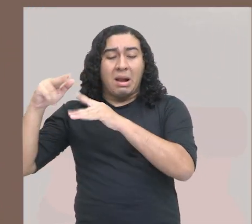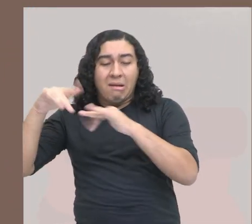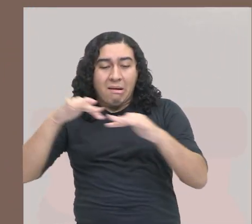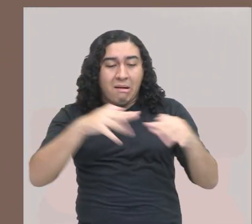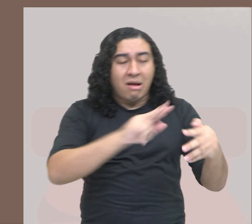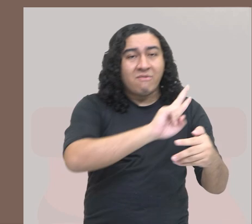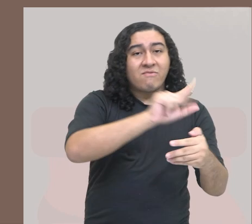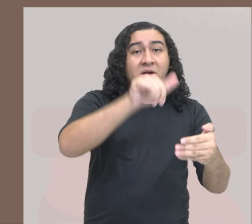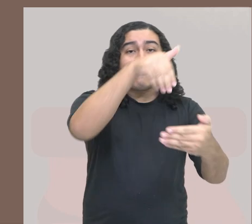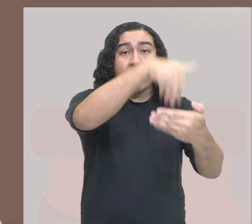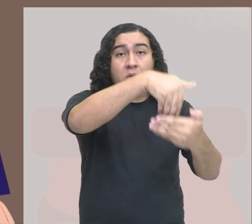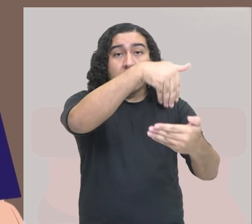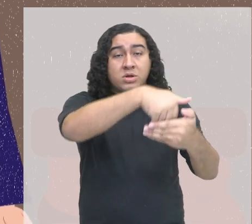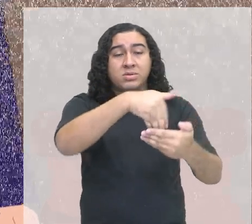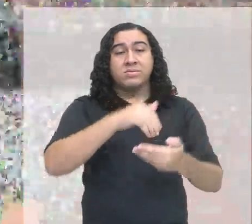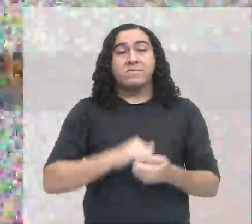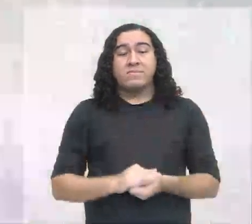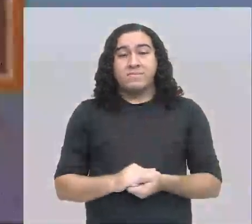presidente.